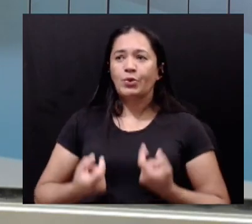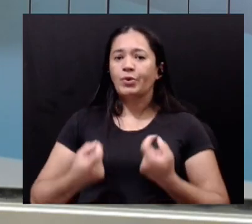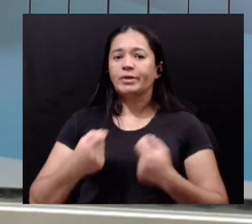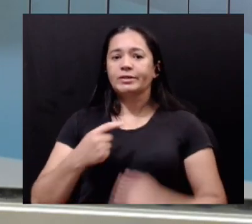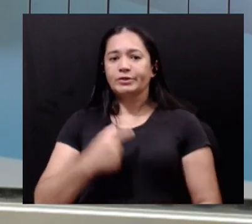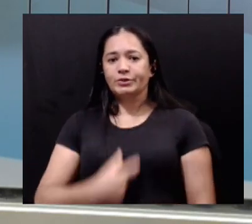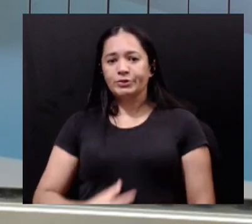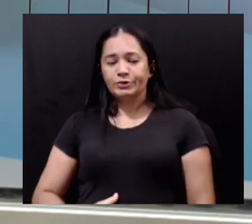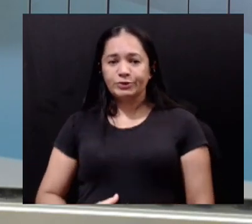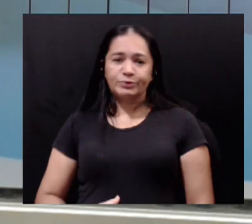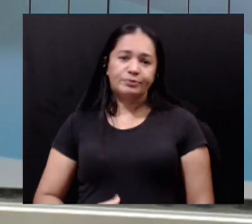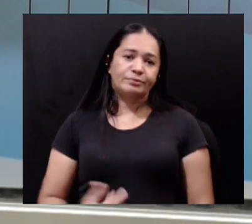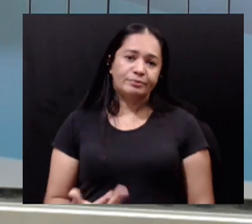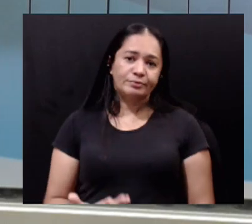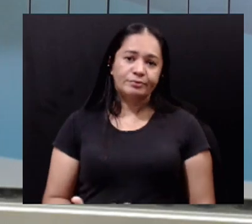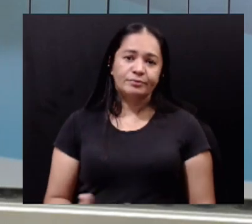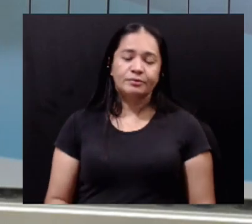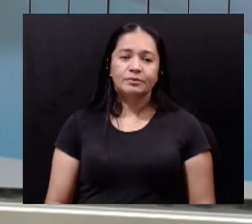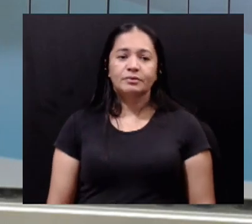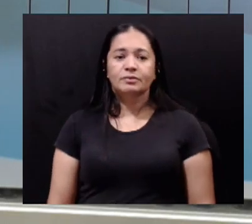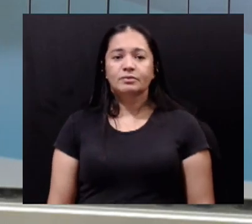intestino também.